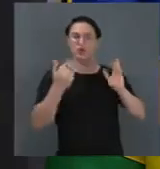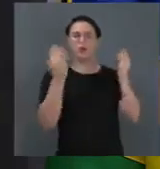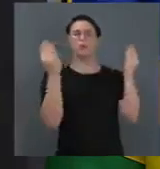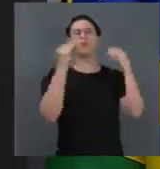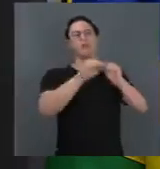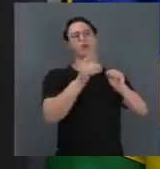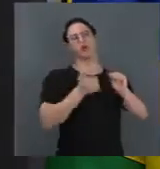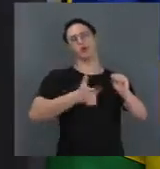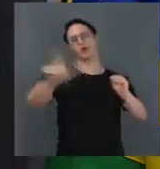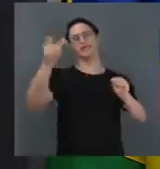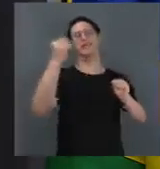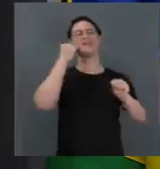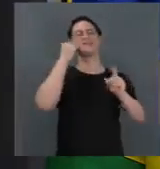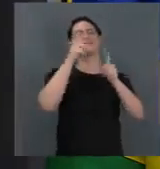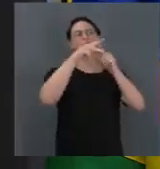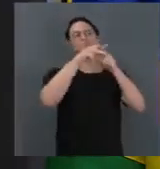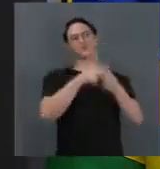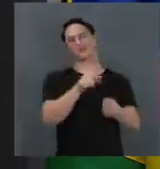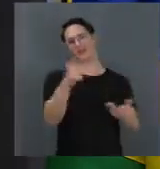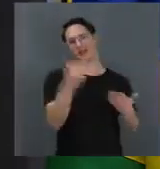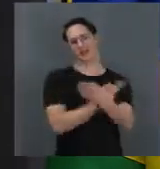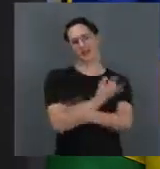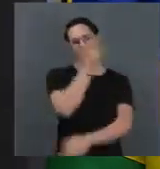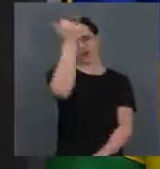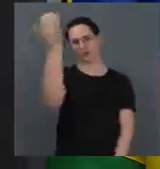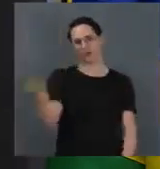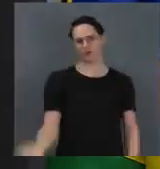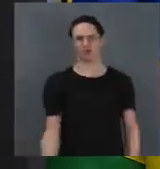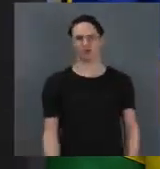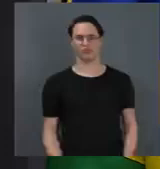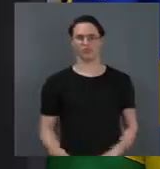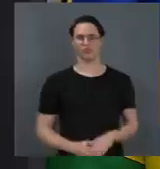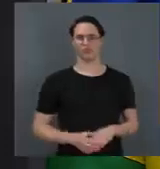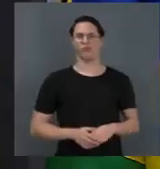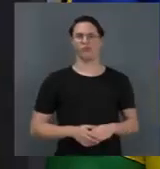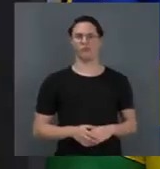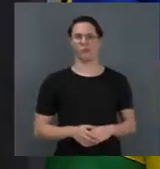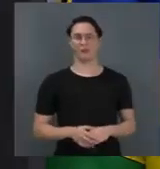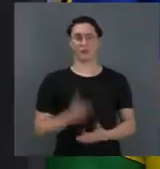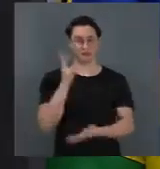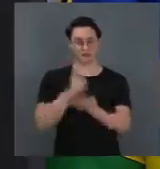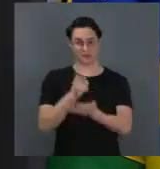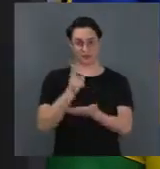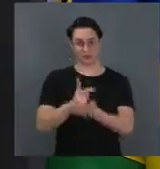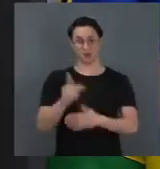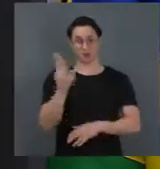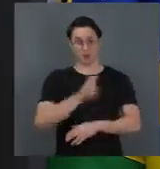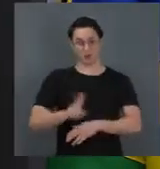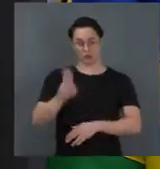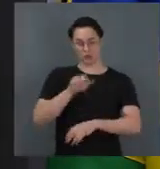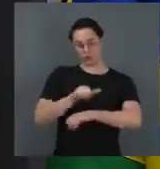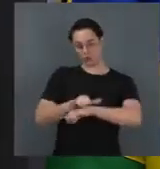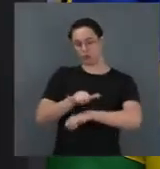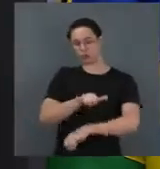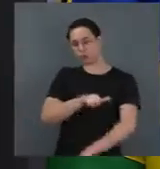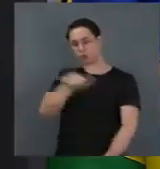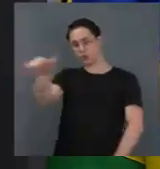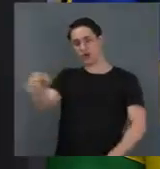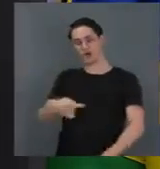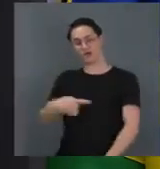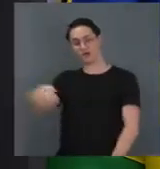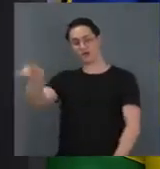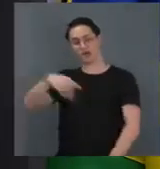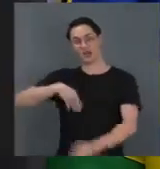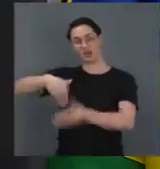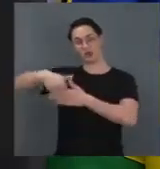outra, tentando consertar o grave erro. Foi aquela mesma que pegou o jatinho e foi lá no jogo, lá no